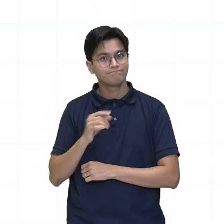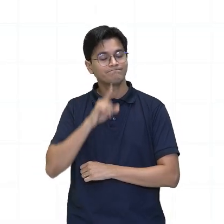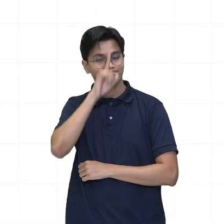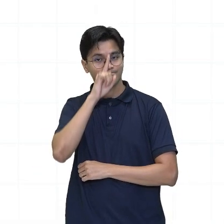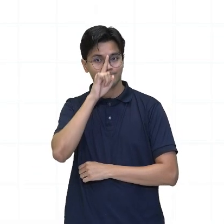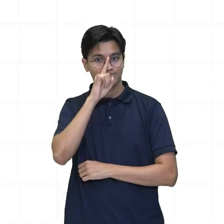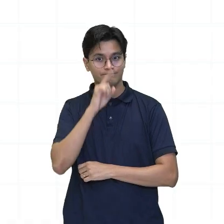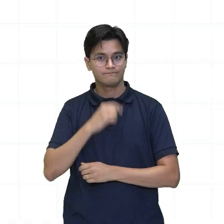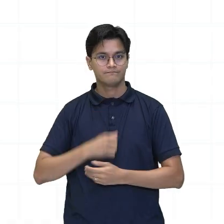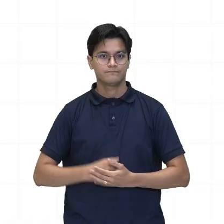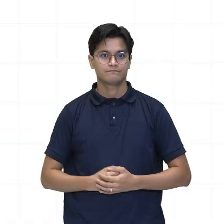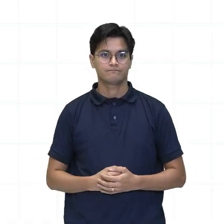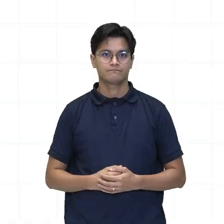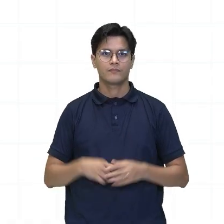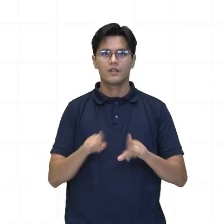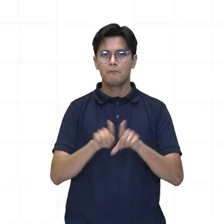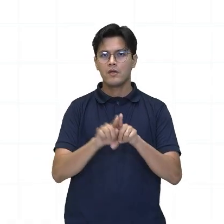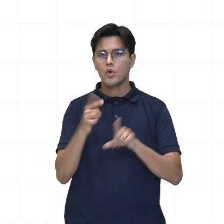hídrica.